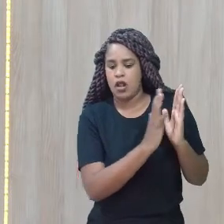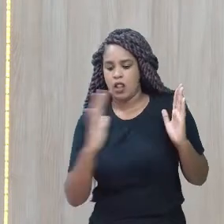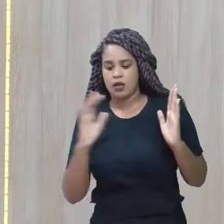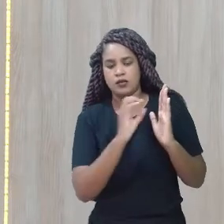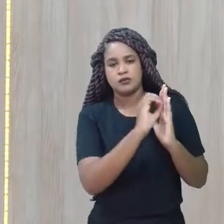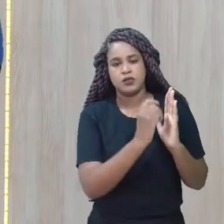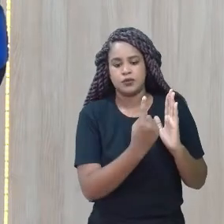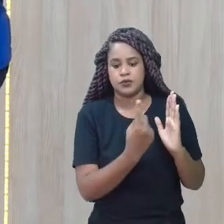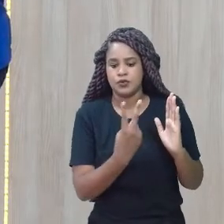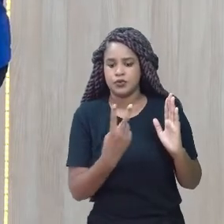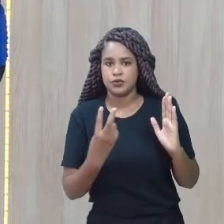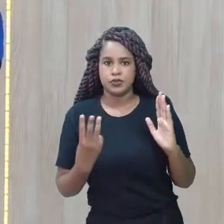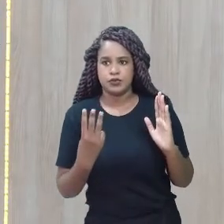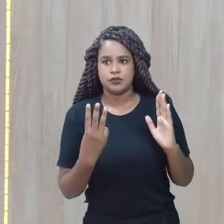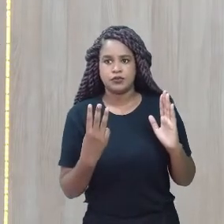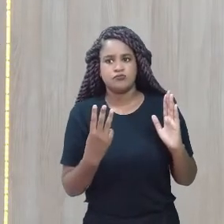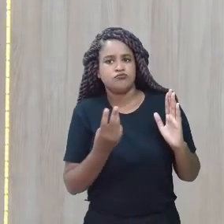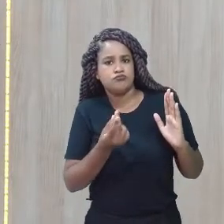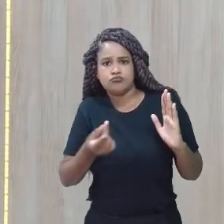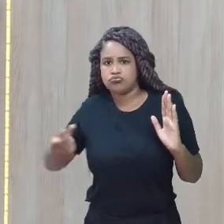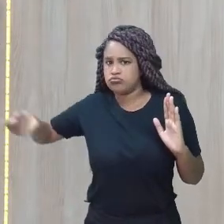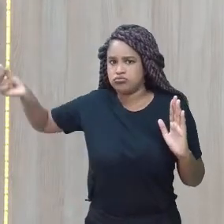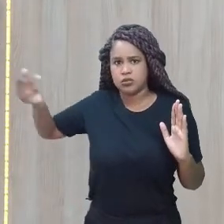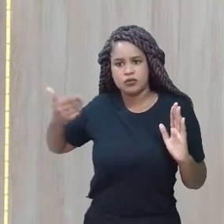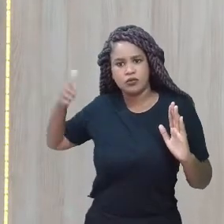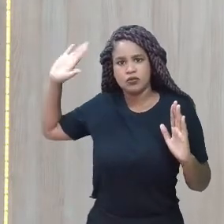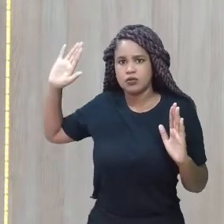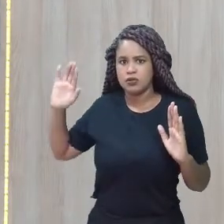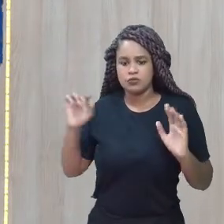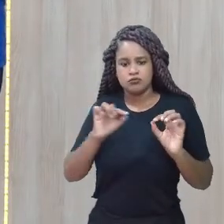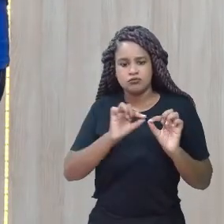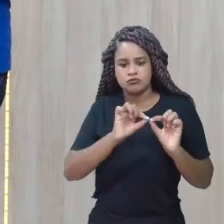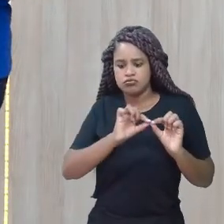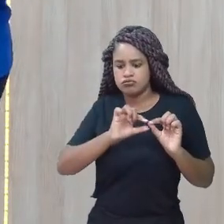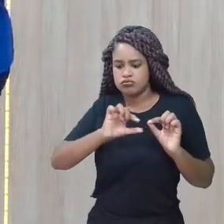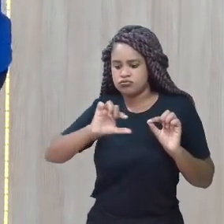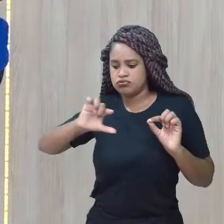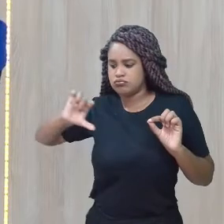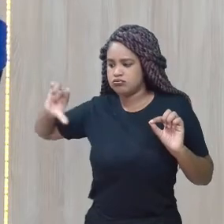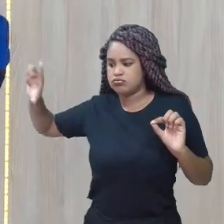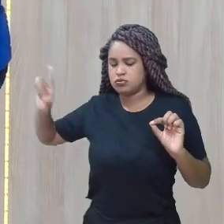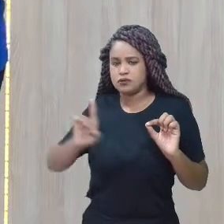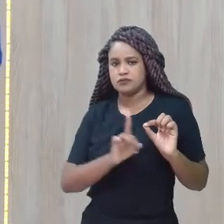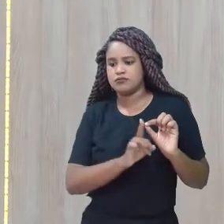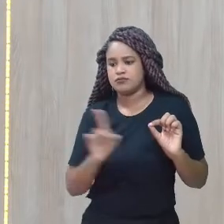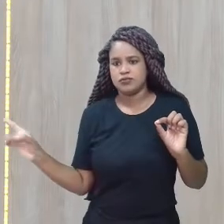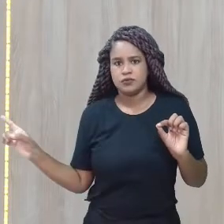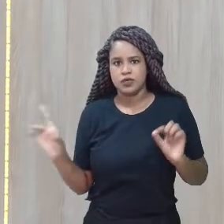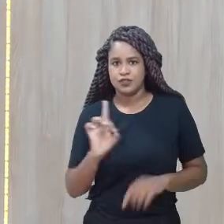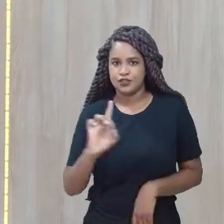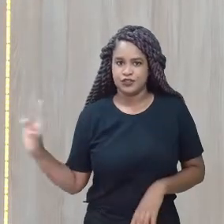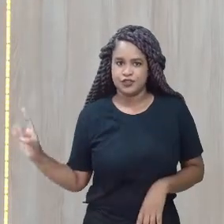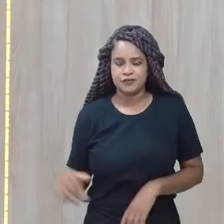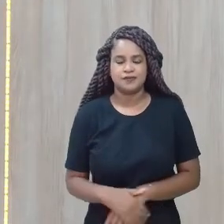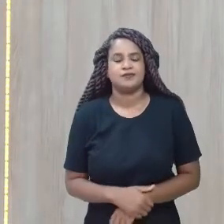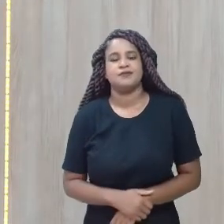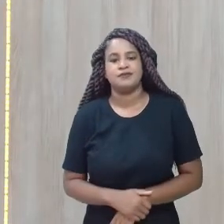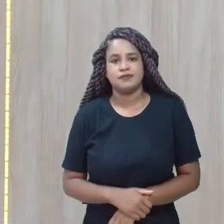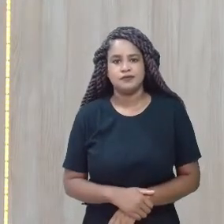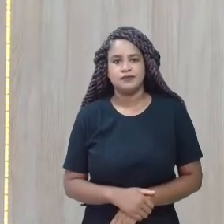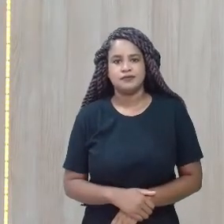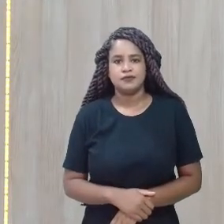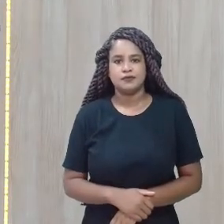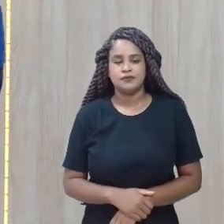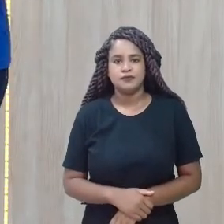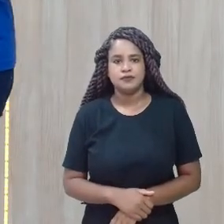0, 1, 2, 3 e infinito, né? Esse número cresce no sentido da direita, né? Eu teria que virar de costas, no sentido da